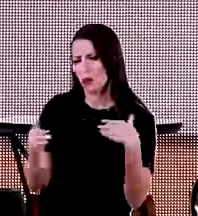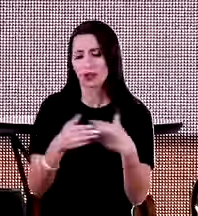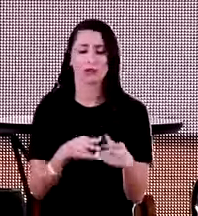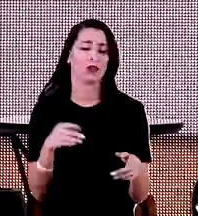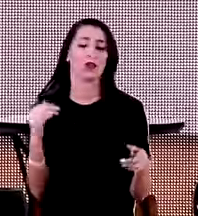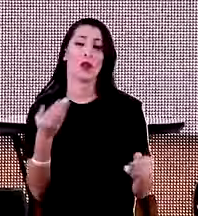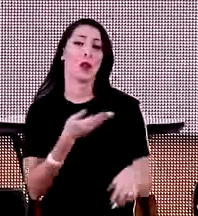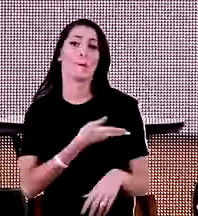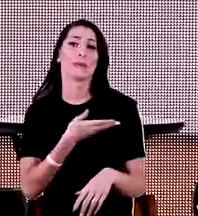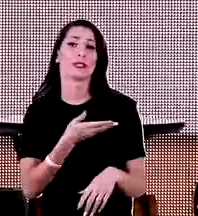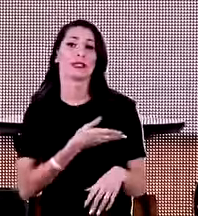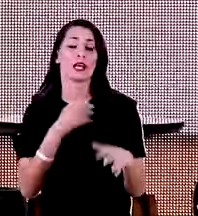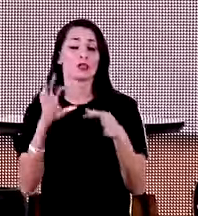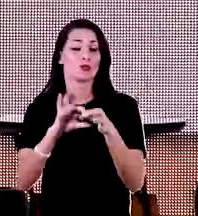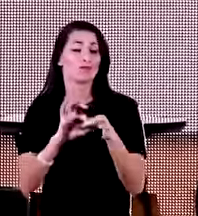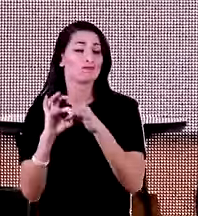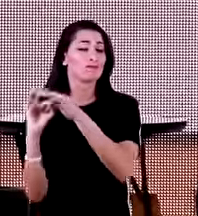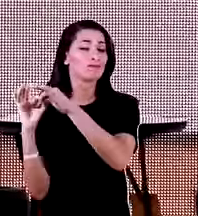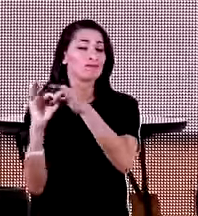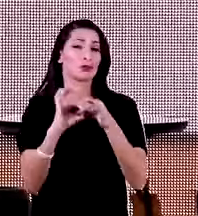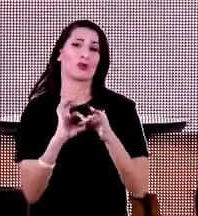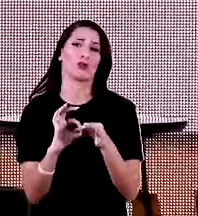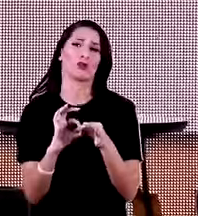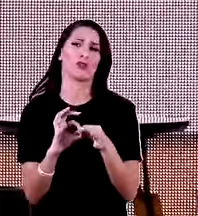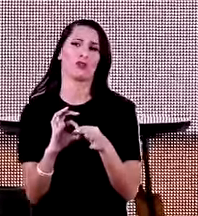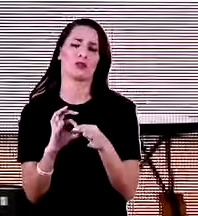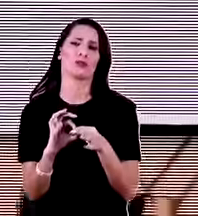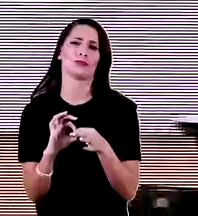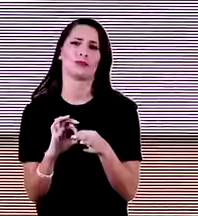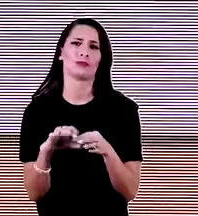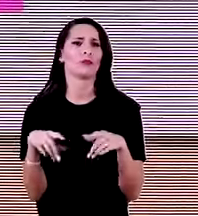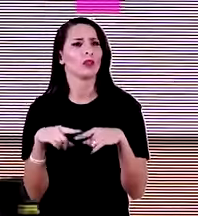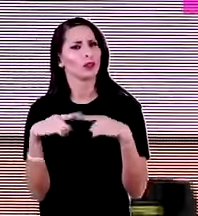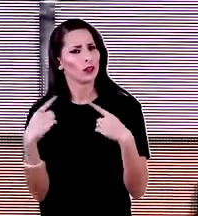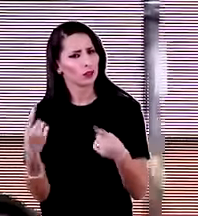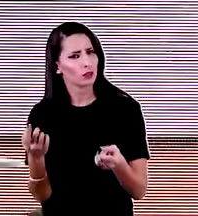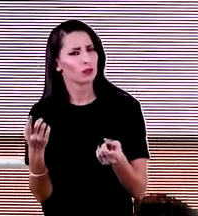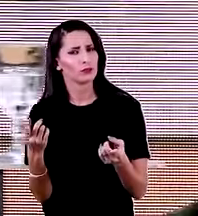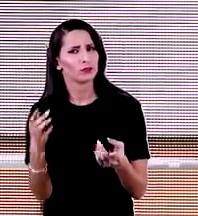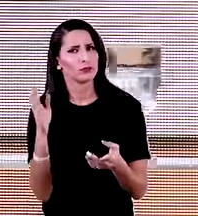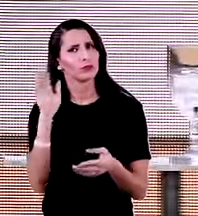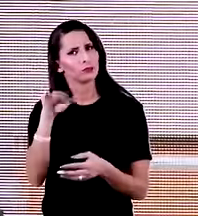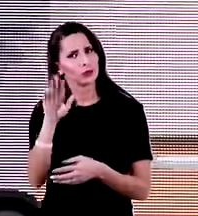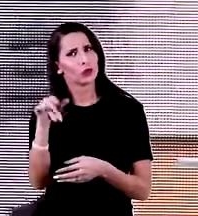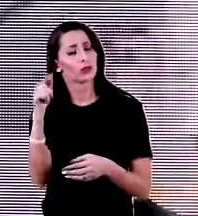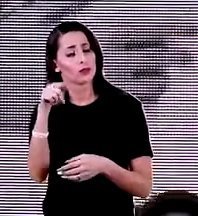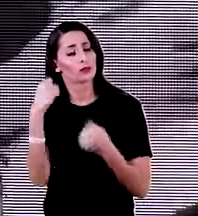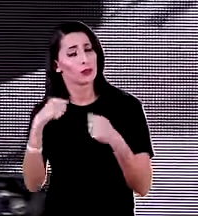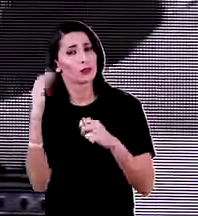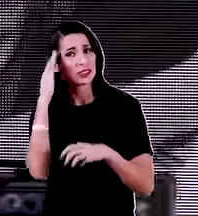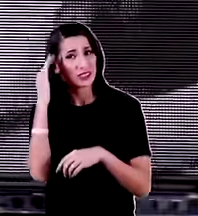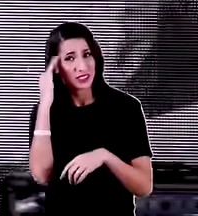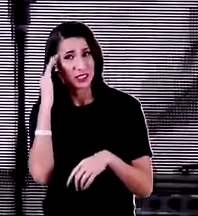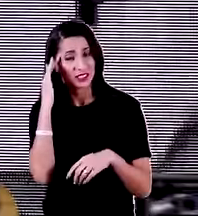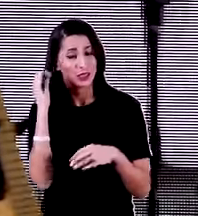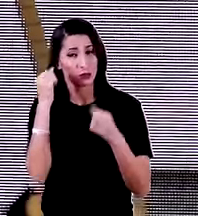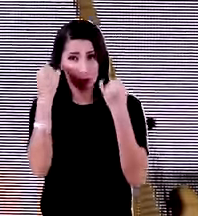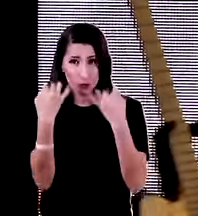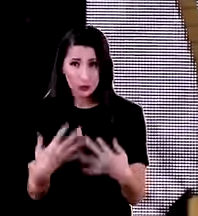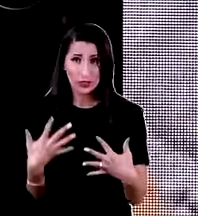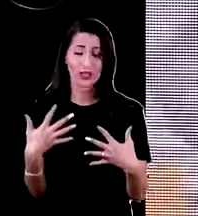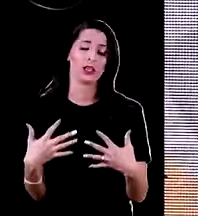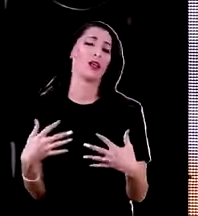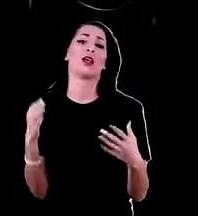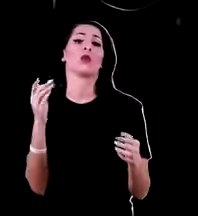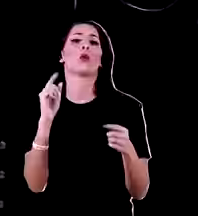trincheira. Aí você pode dizer, tô entendendo nada. Mulher, a gente fez todo um cenário. Tu ainda não entendeu? Vou te explicar. O que era ser uma